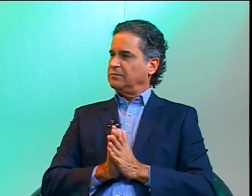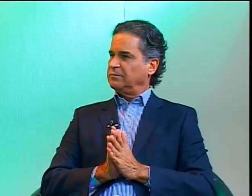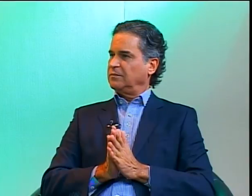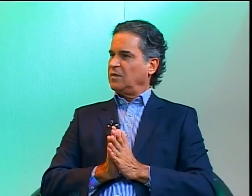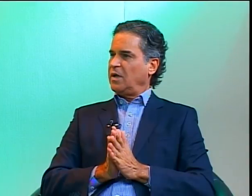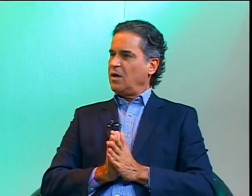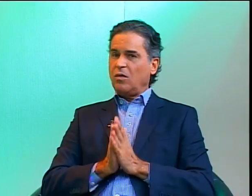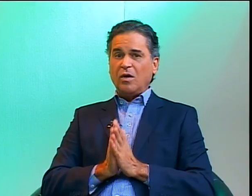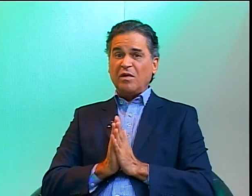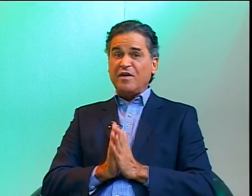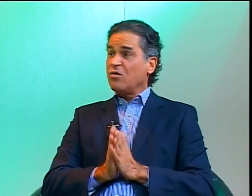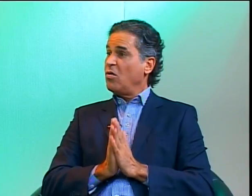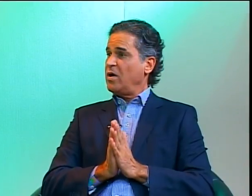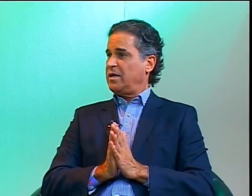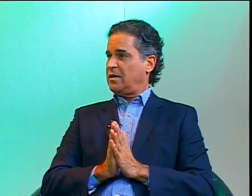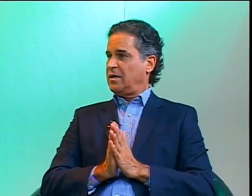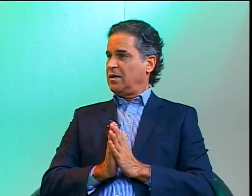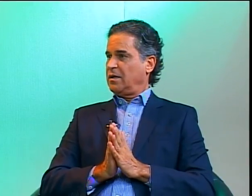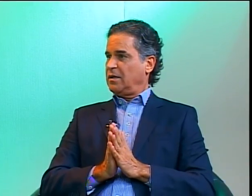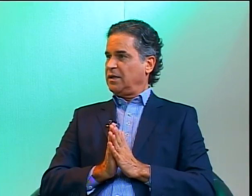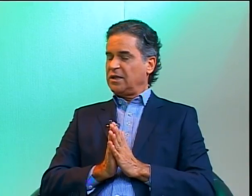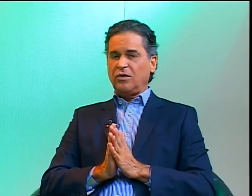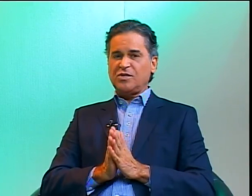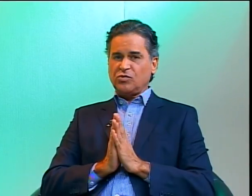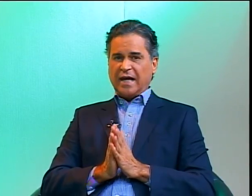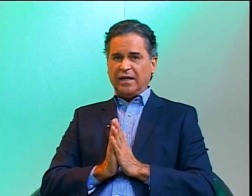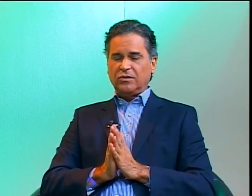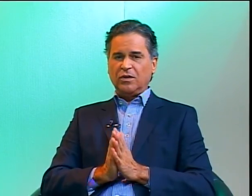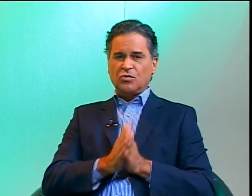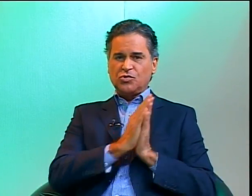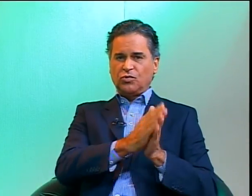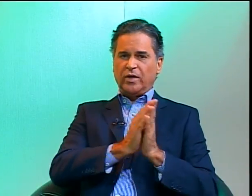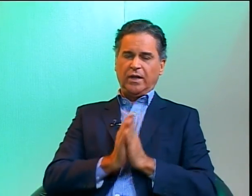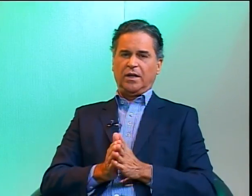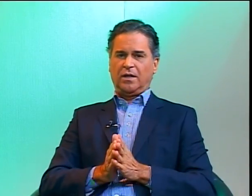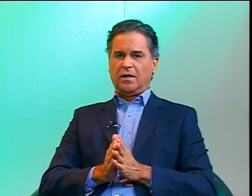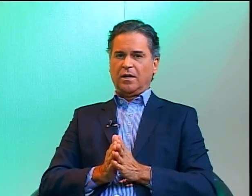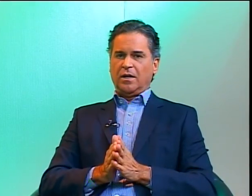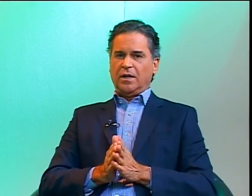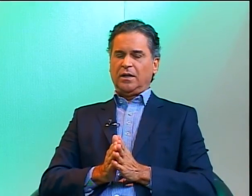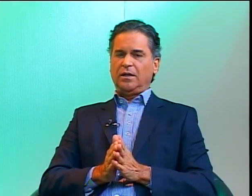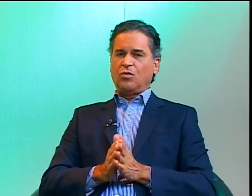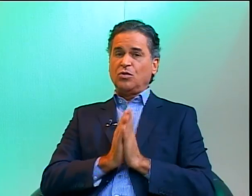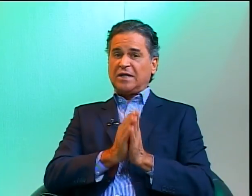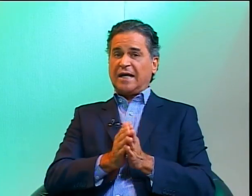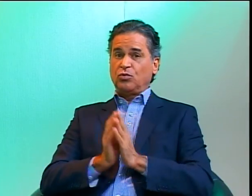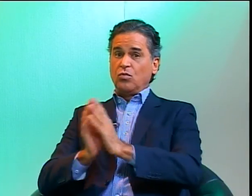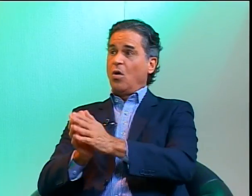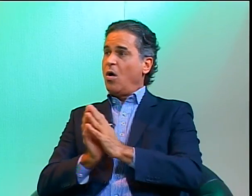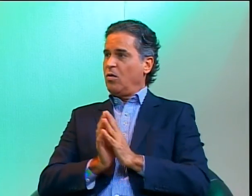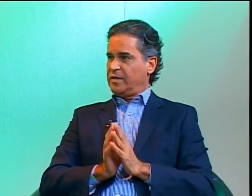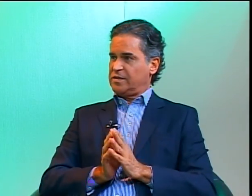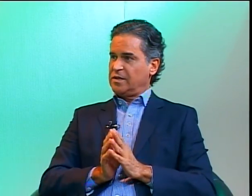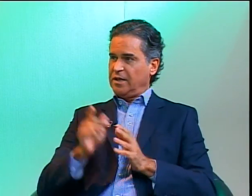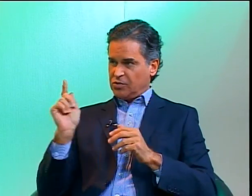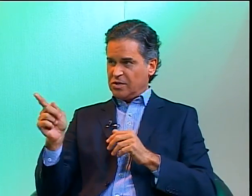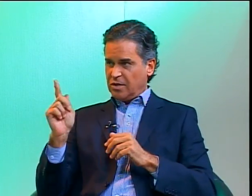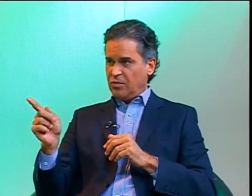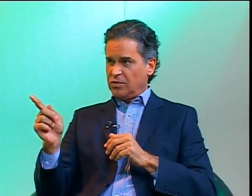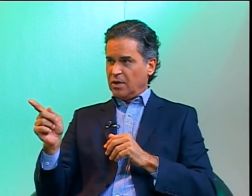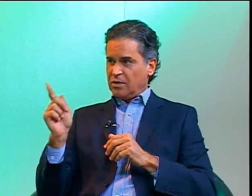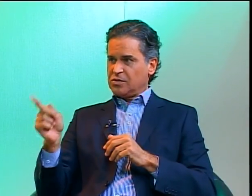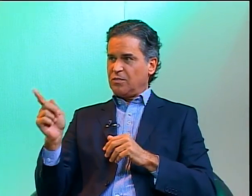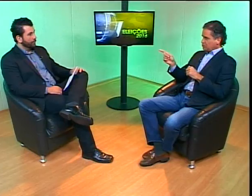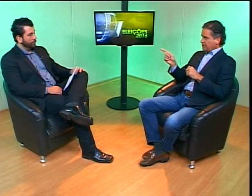Valdomiro? É uma vergonha, entendeu? Isso está indo em consultoria, em contrato com ONGs. Isso